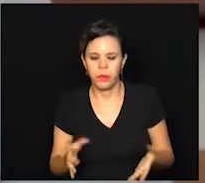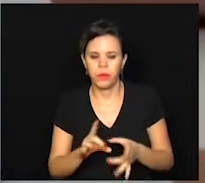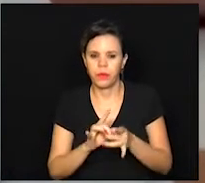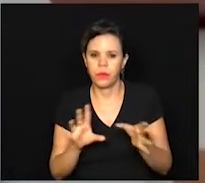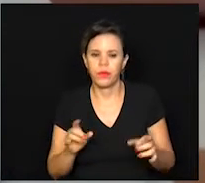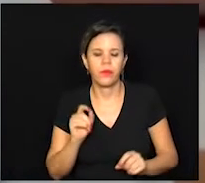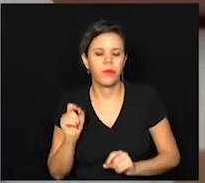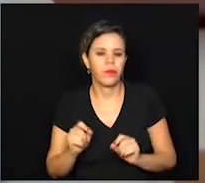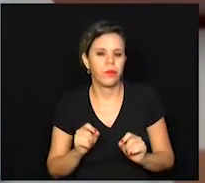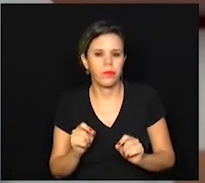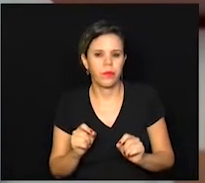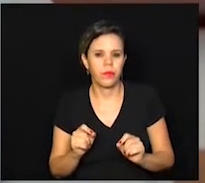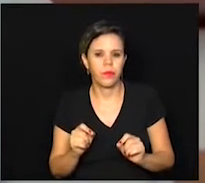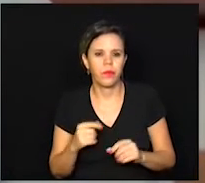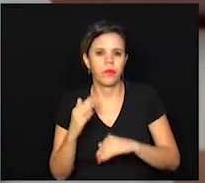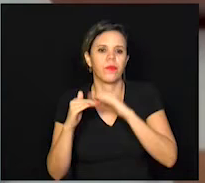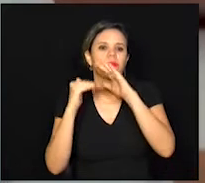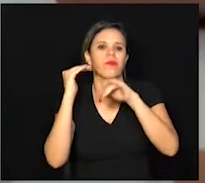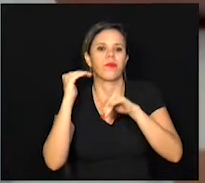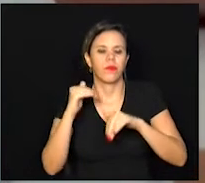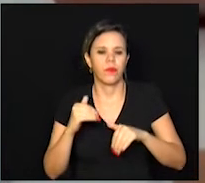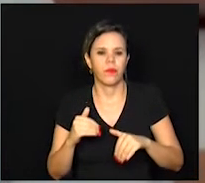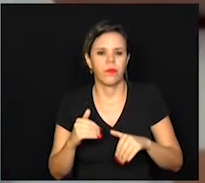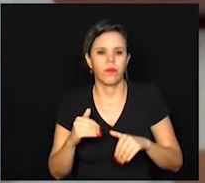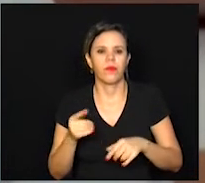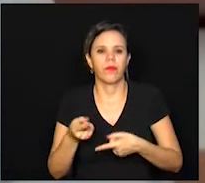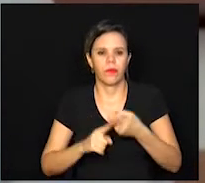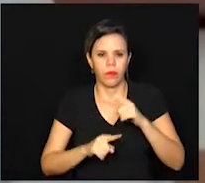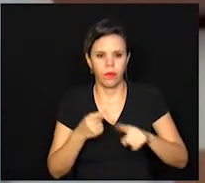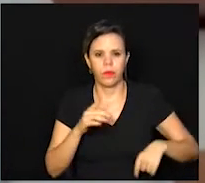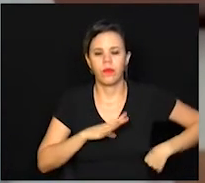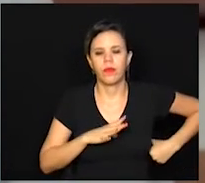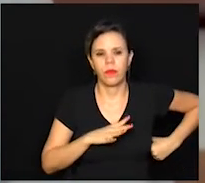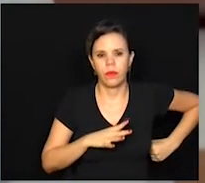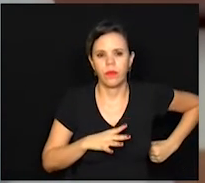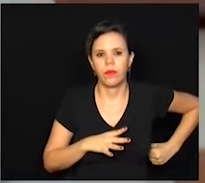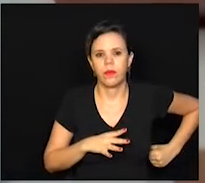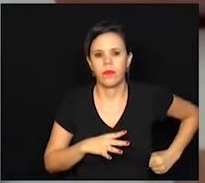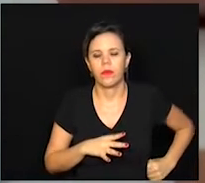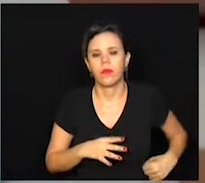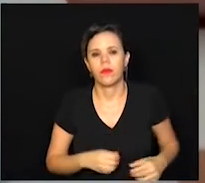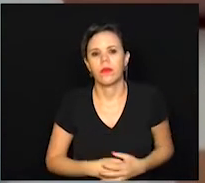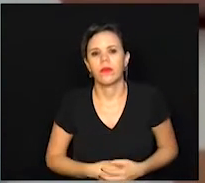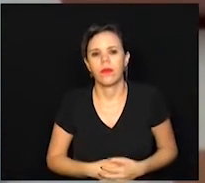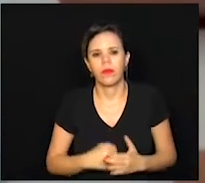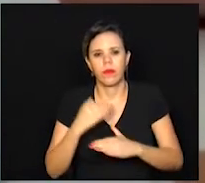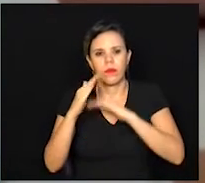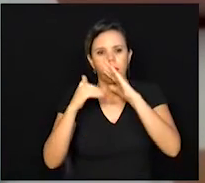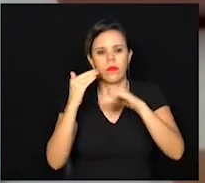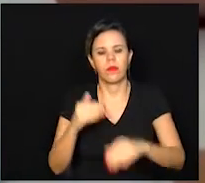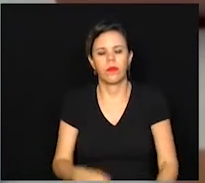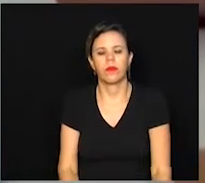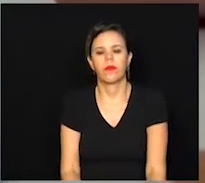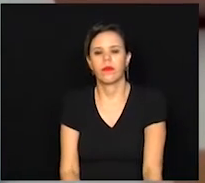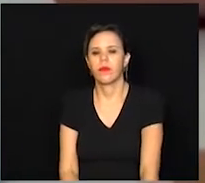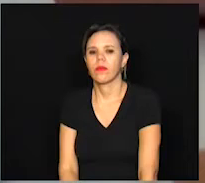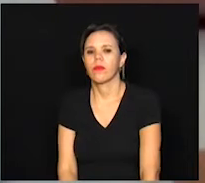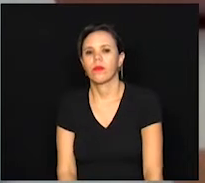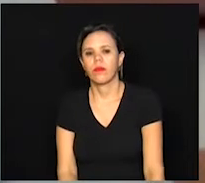permitir a construção de um pacto na cidade para avanços,